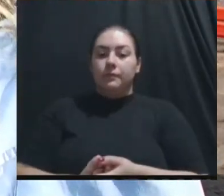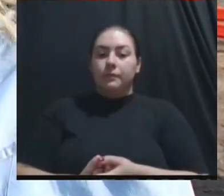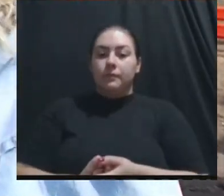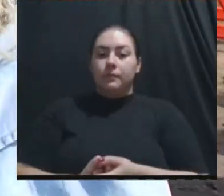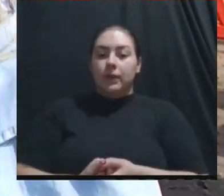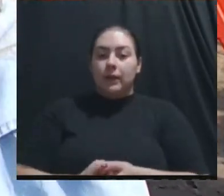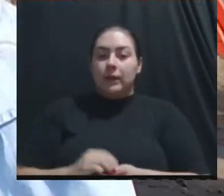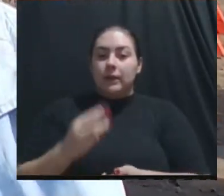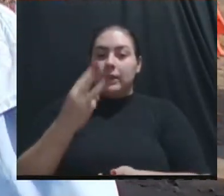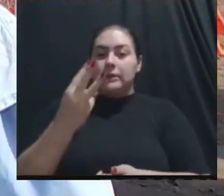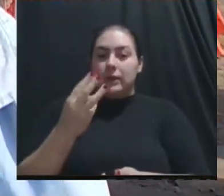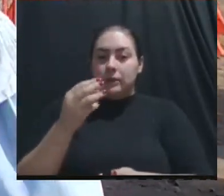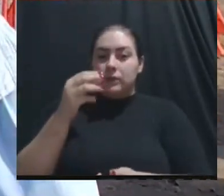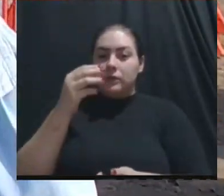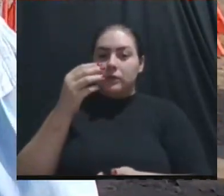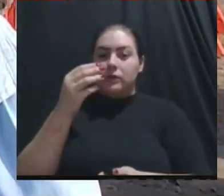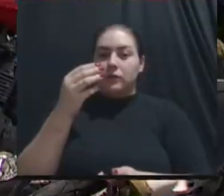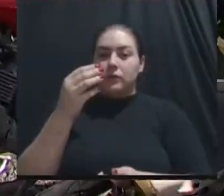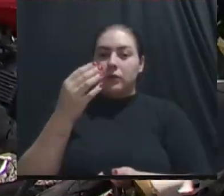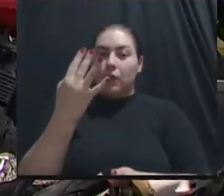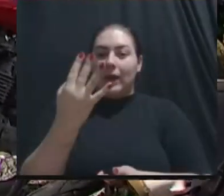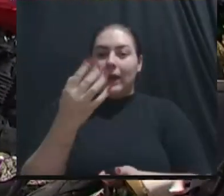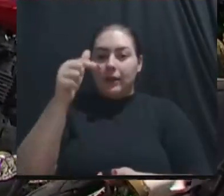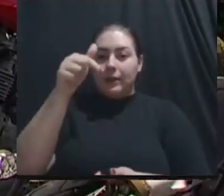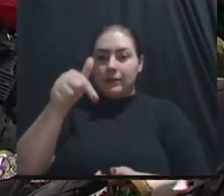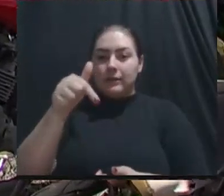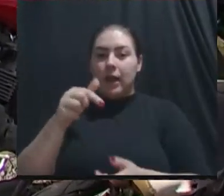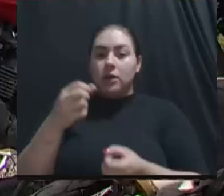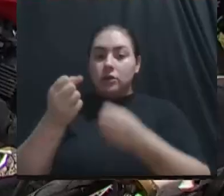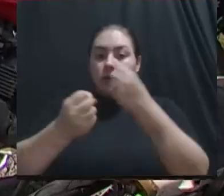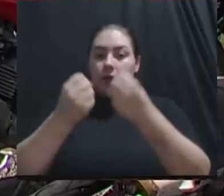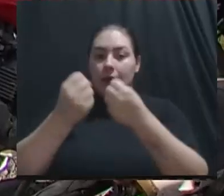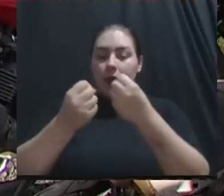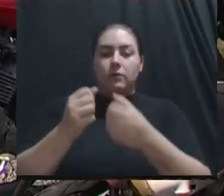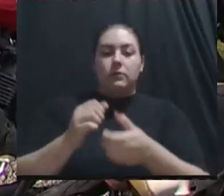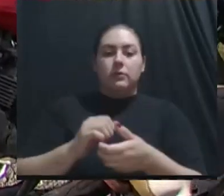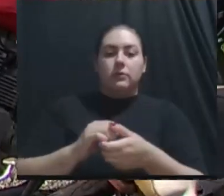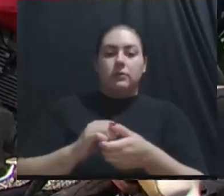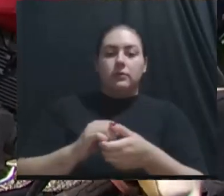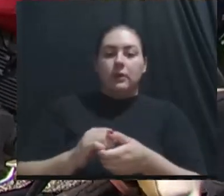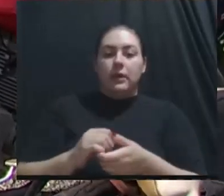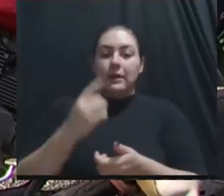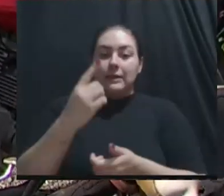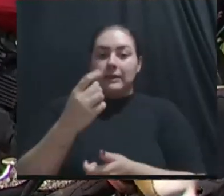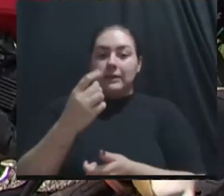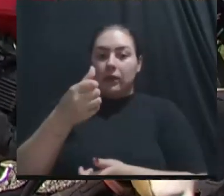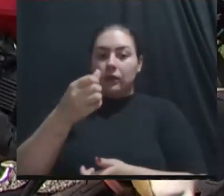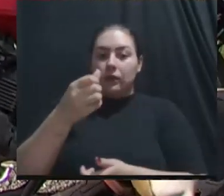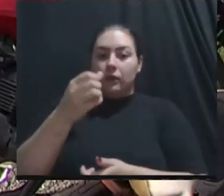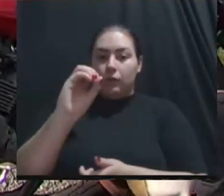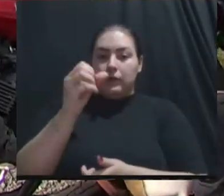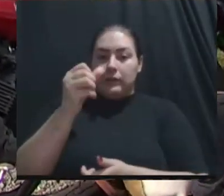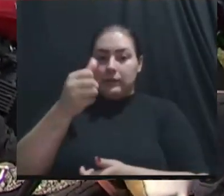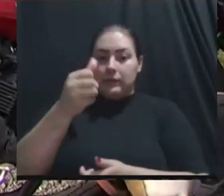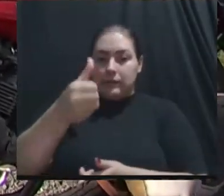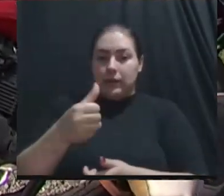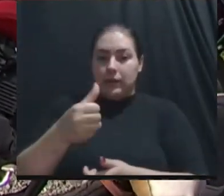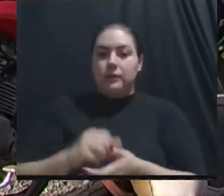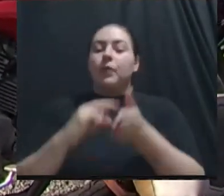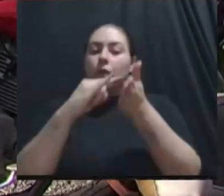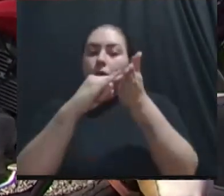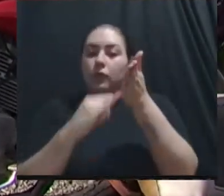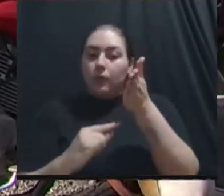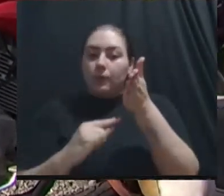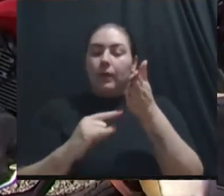347 veículos, né? Dentre eles são 106 com direito à documentação, sendo 31 carros